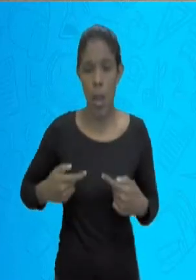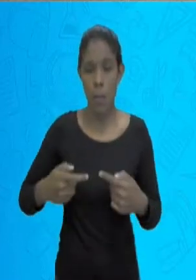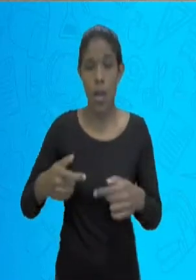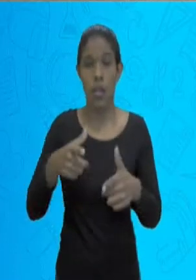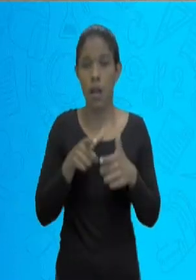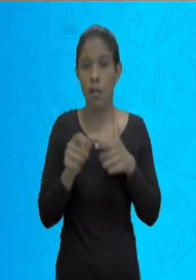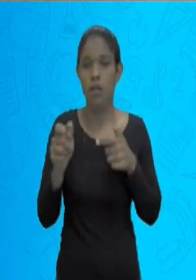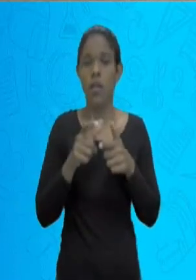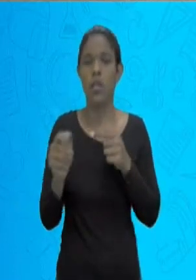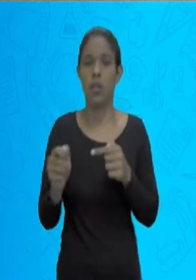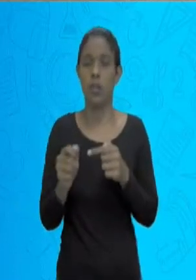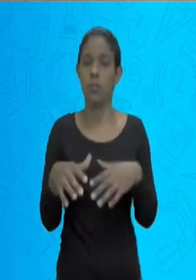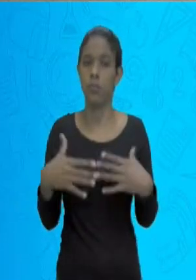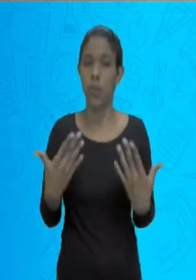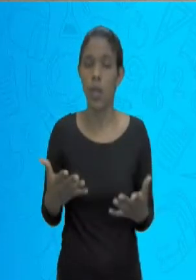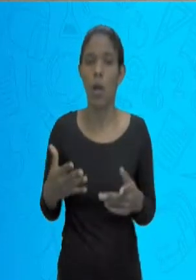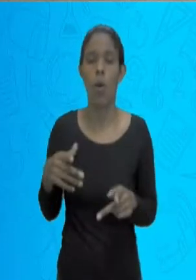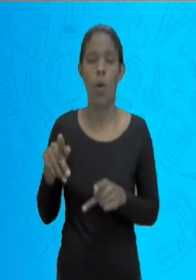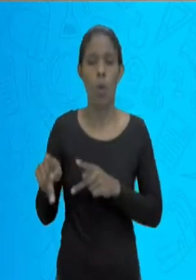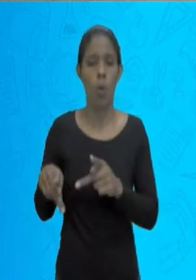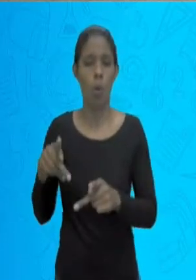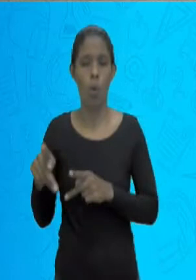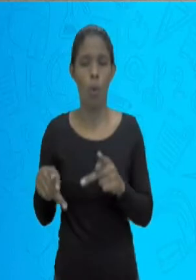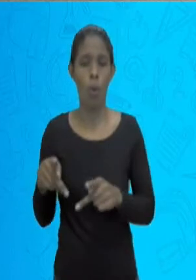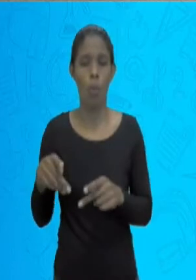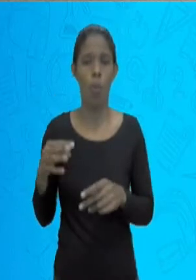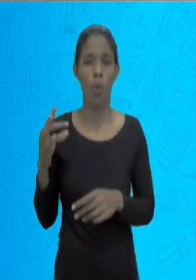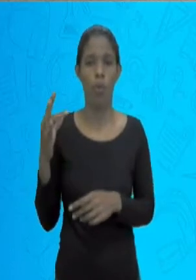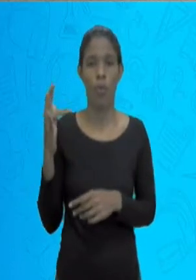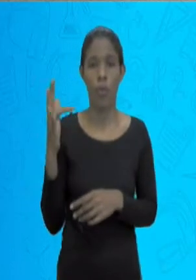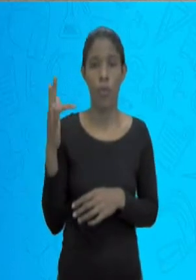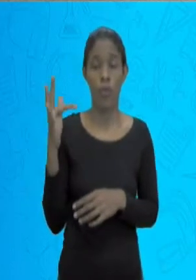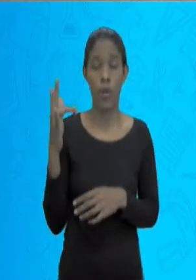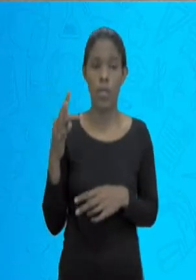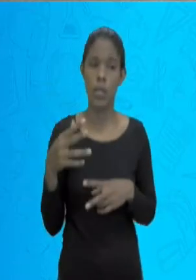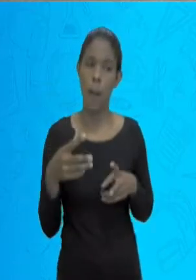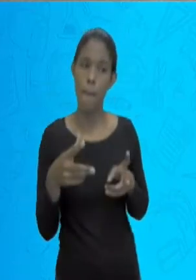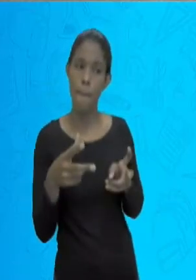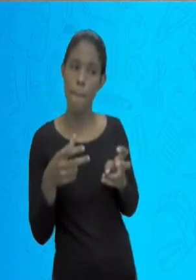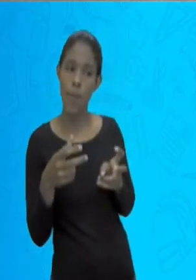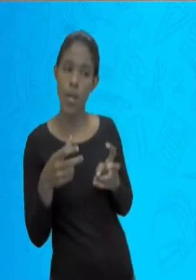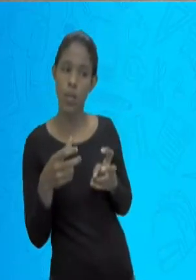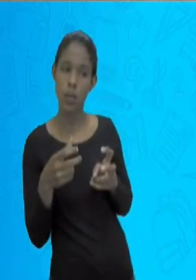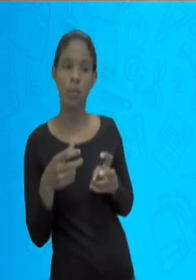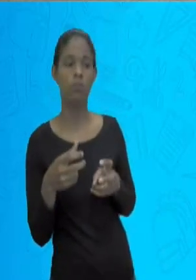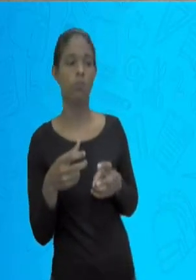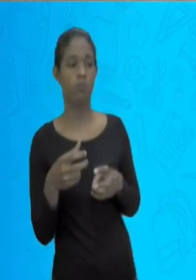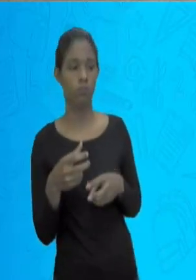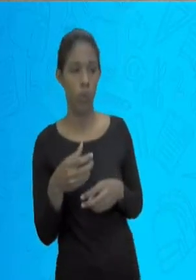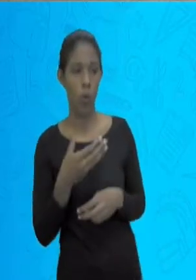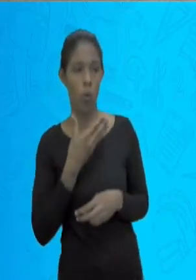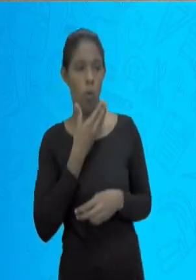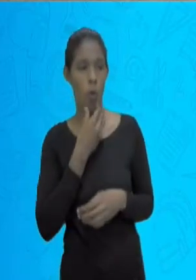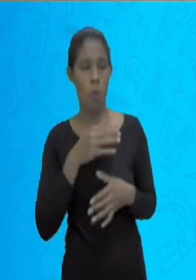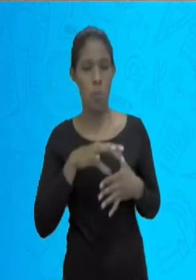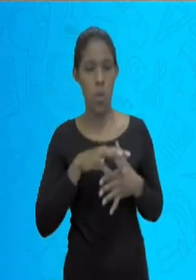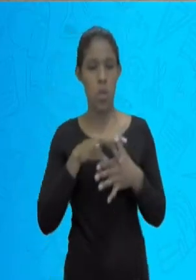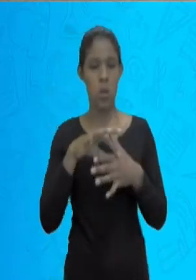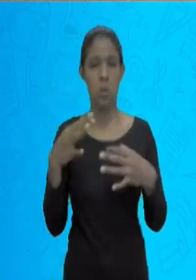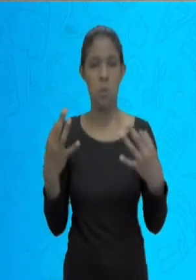tempo, a população francesa reconheceu em sua imagem a figura de um herói defensor